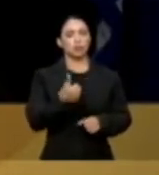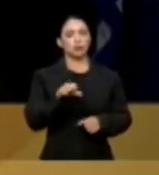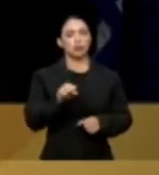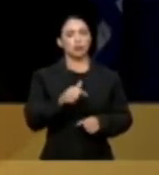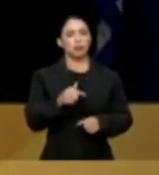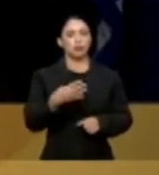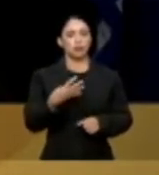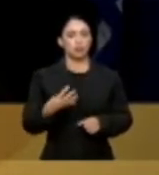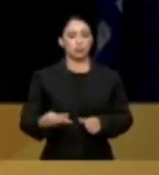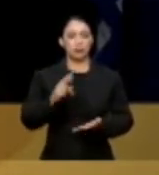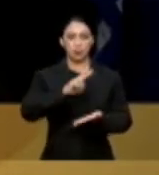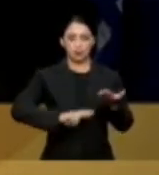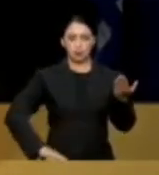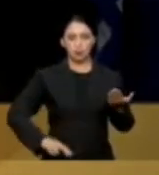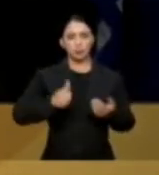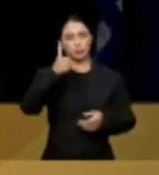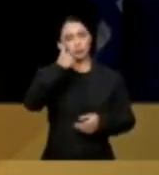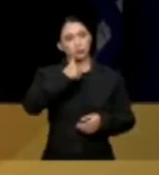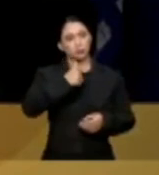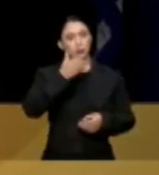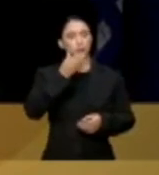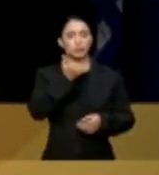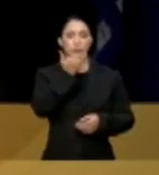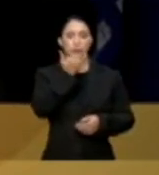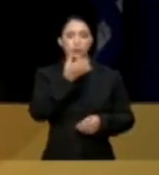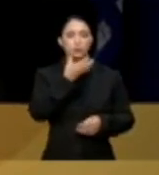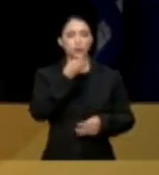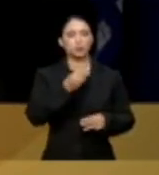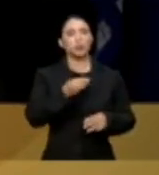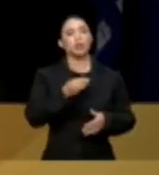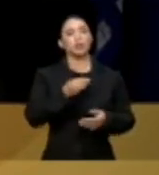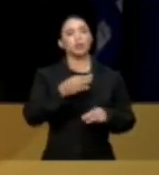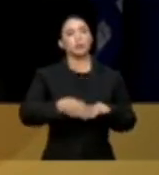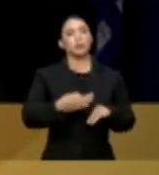61.1874, relatado pelo eminente ministro Dias Toffoli, e no ARE